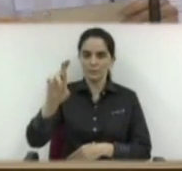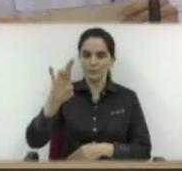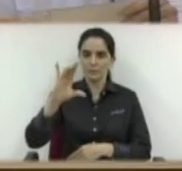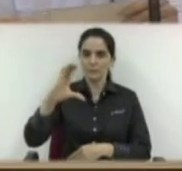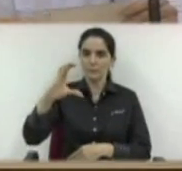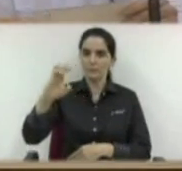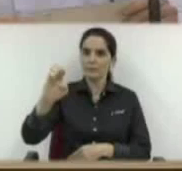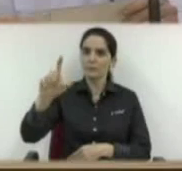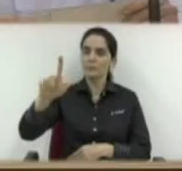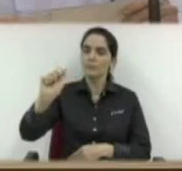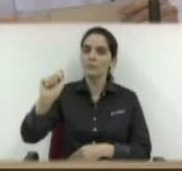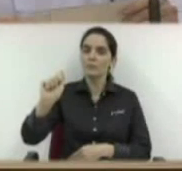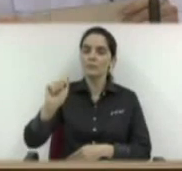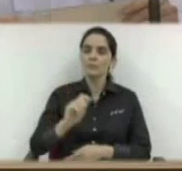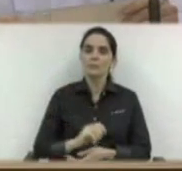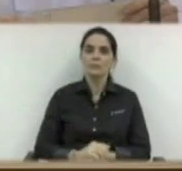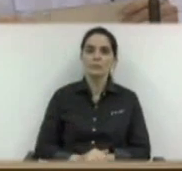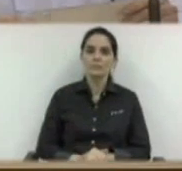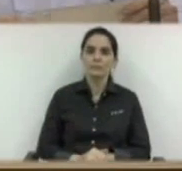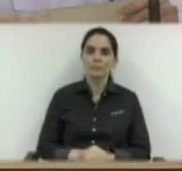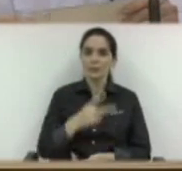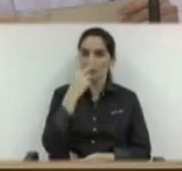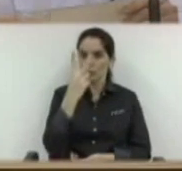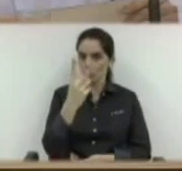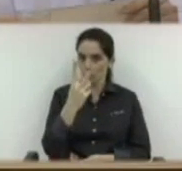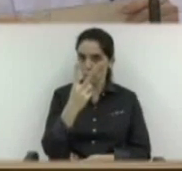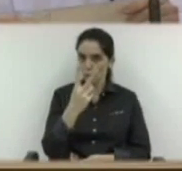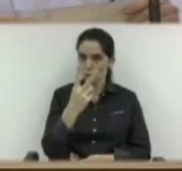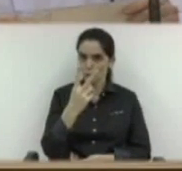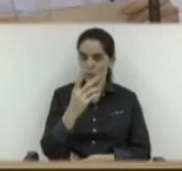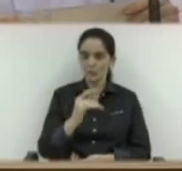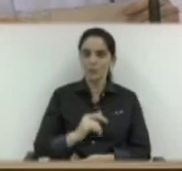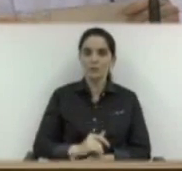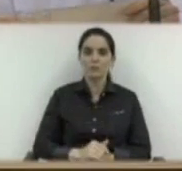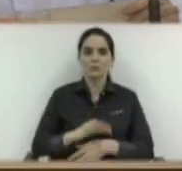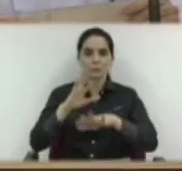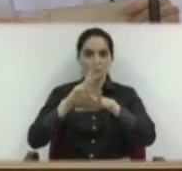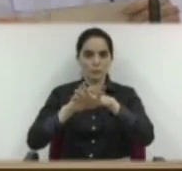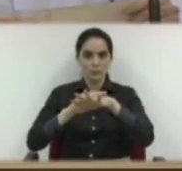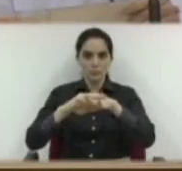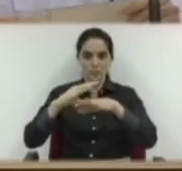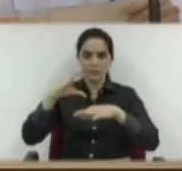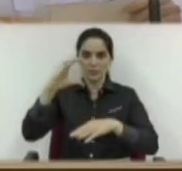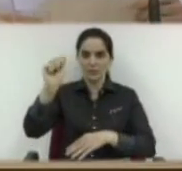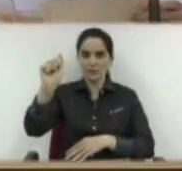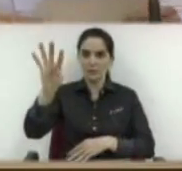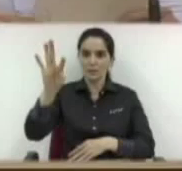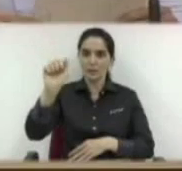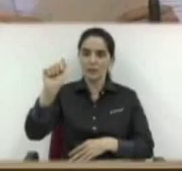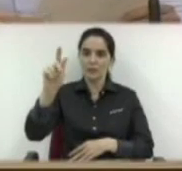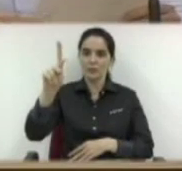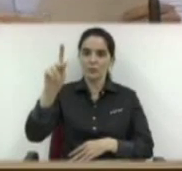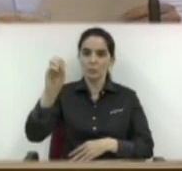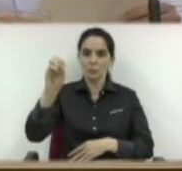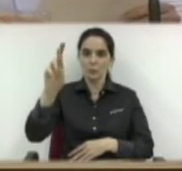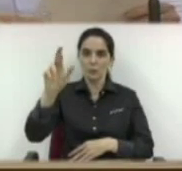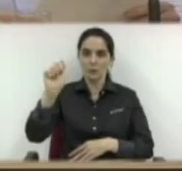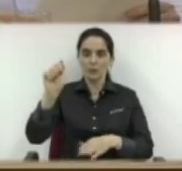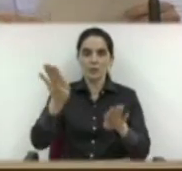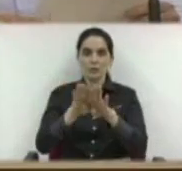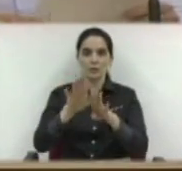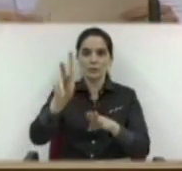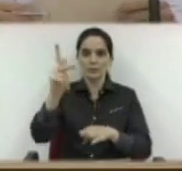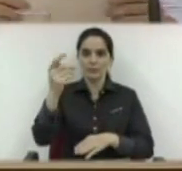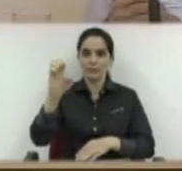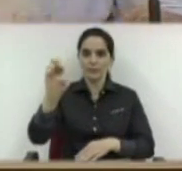que é o agente de duas doenças como a catapora e do herpes zoster. Autora,